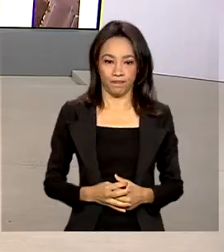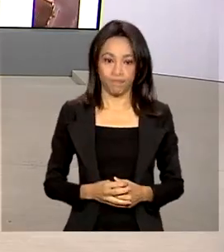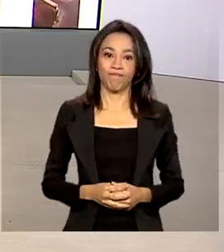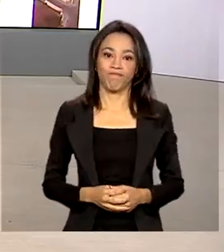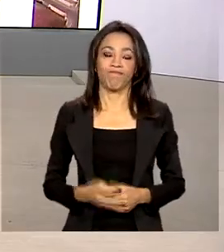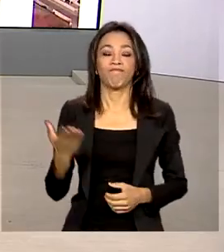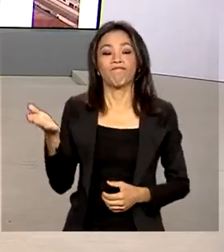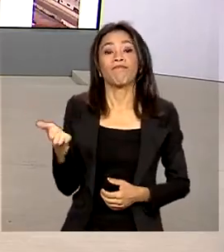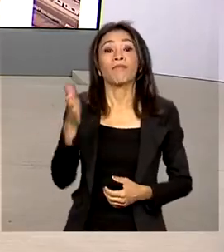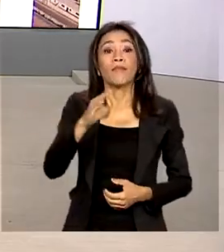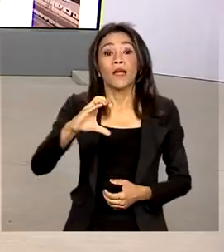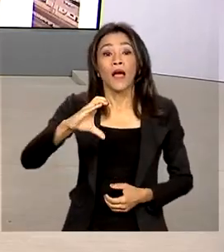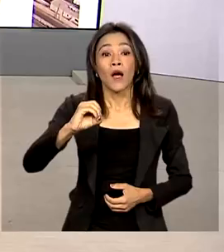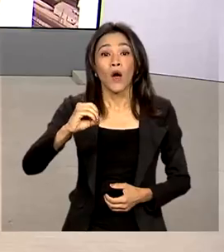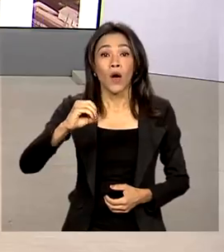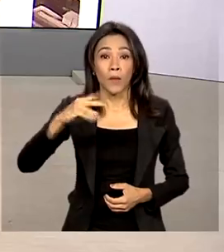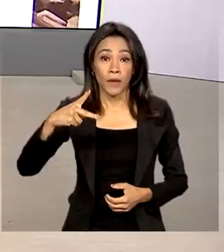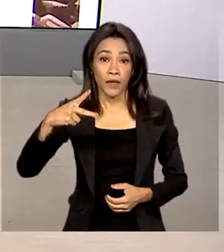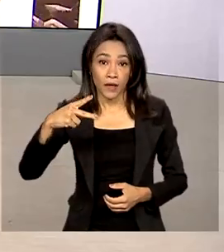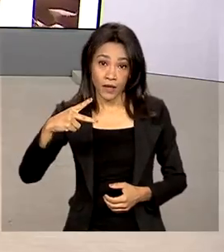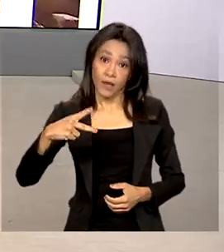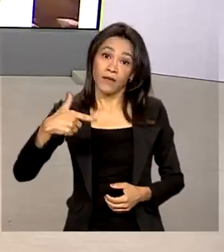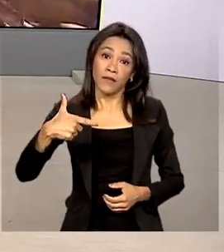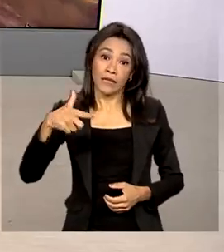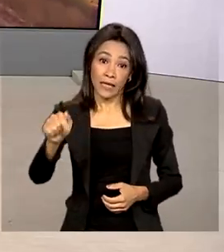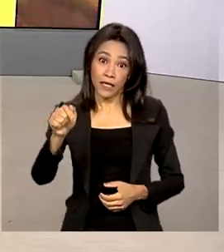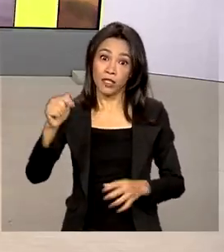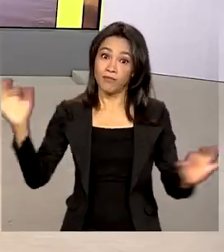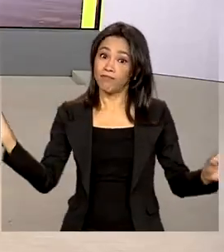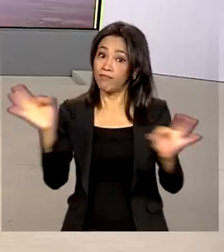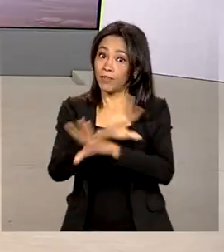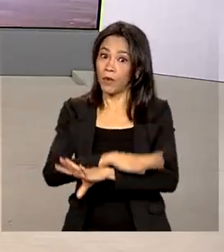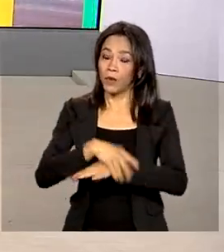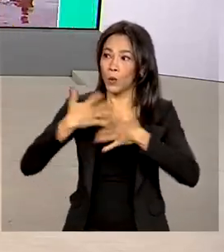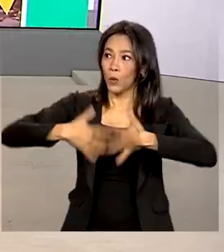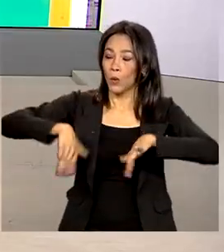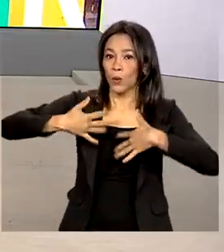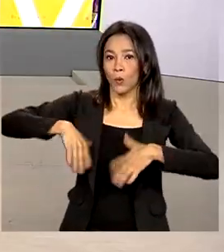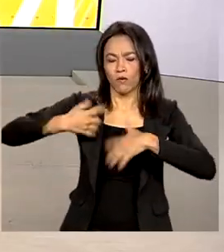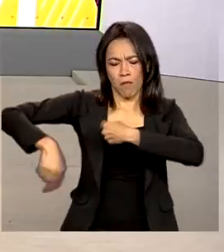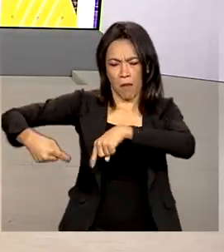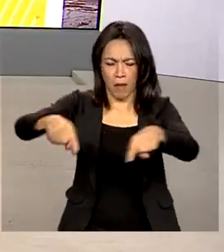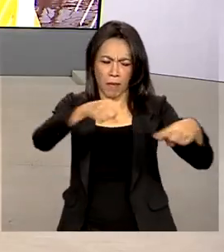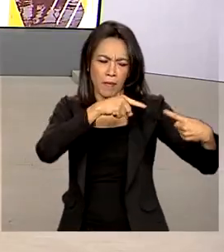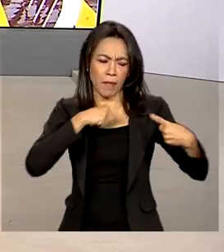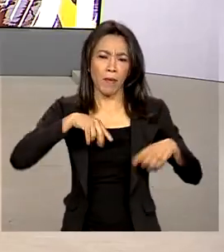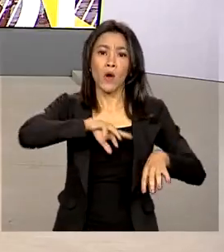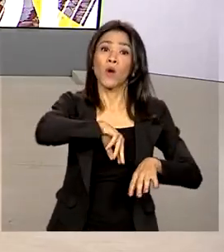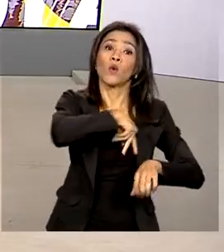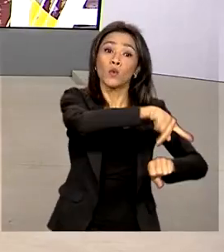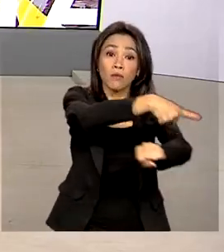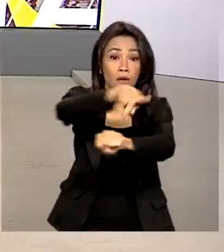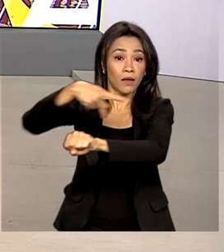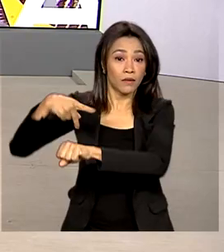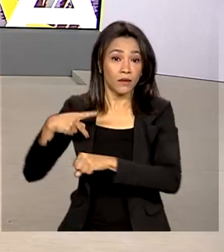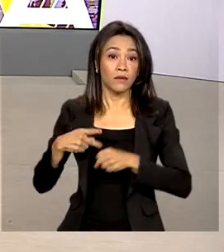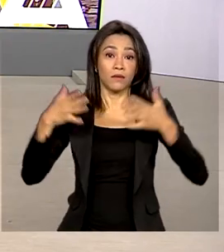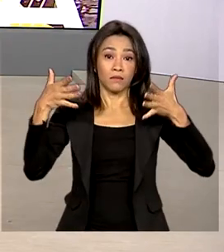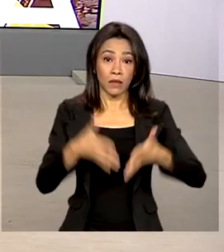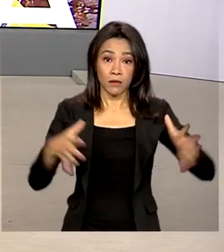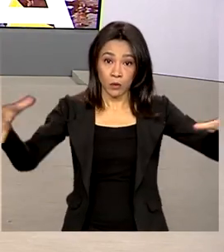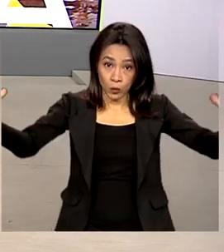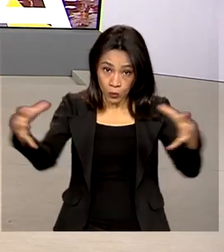A COP27 terminou com uma decisão histórica. Depois de muito debate, as nações que integram a cúpula da Conferência do